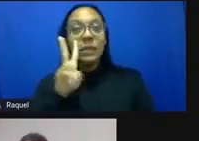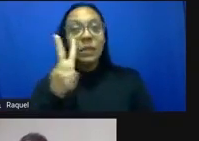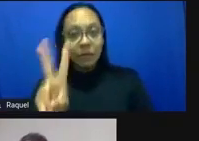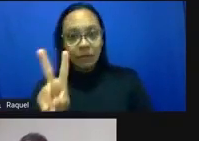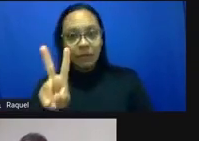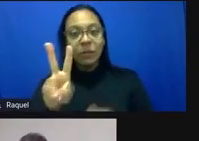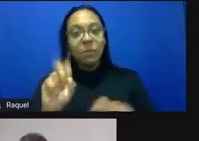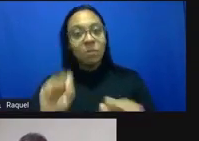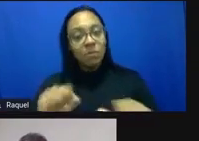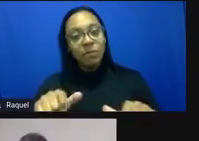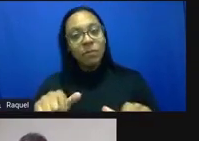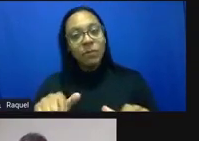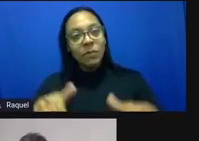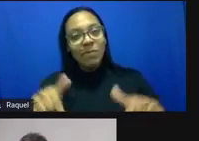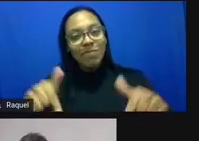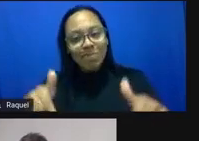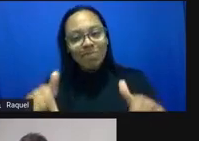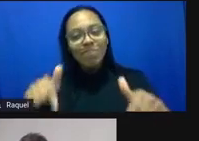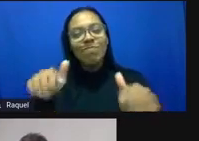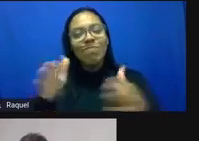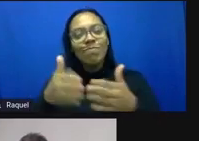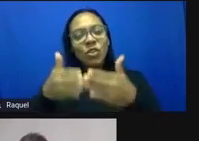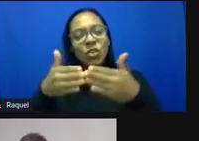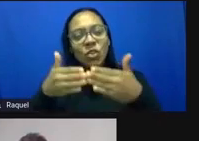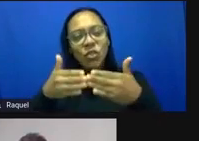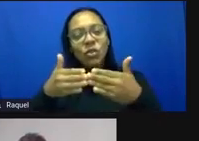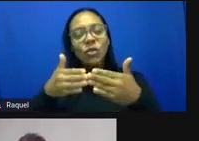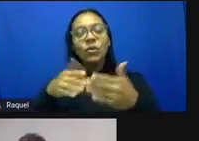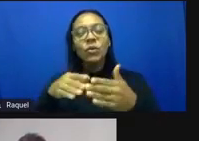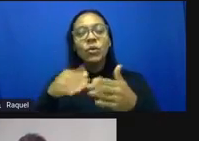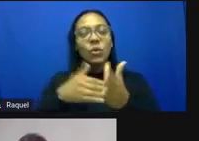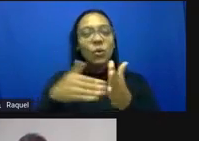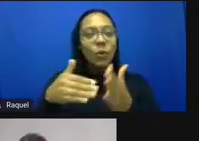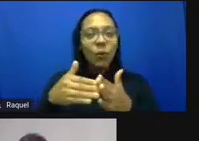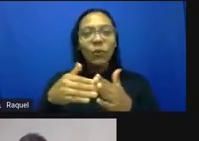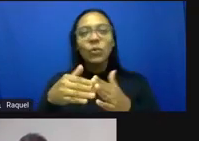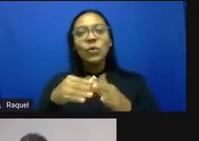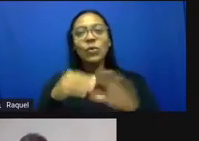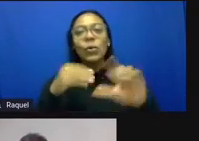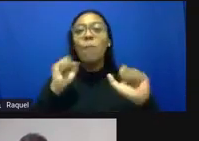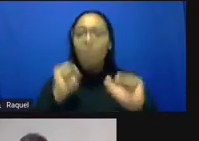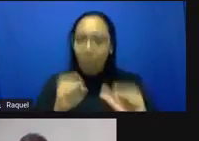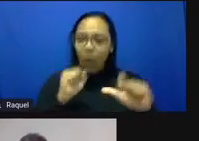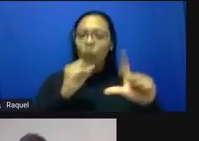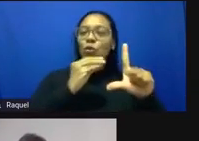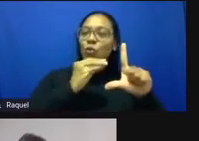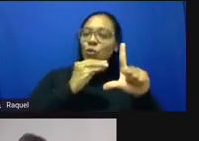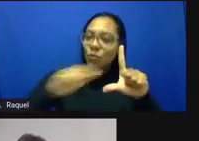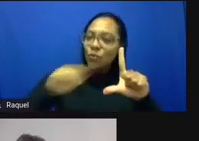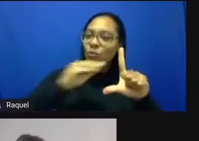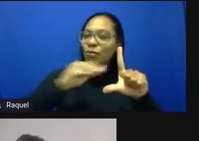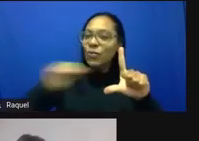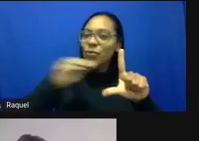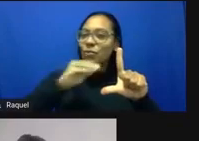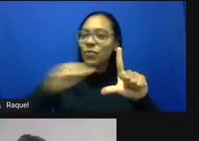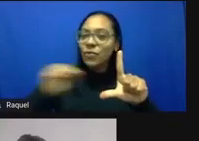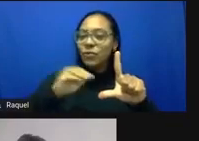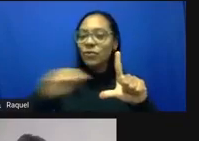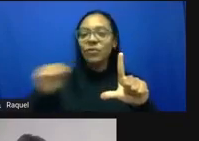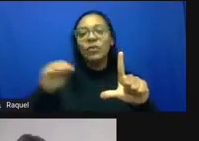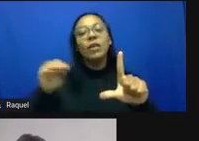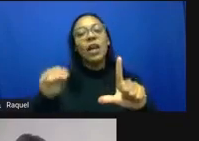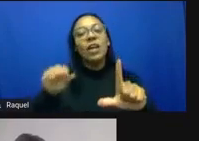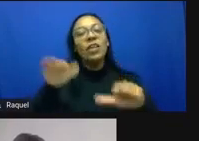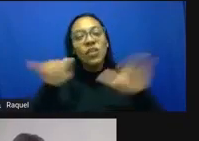para cada um que assistiu compartilhar, marcar pessoas aqui nos comentários, mandar para as famílias, para